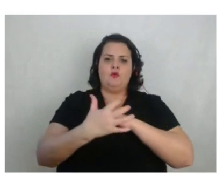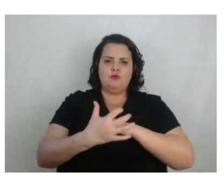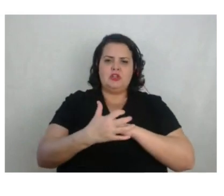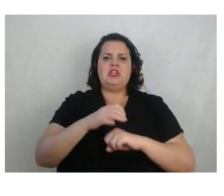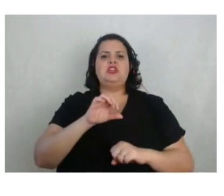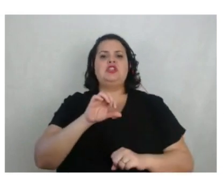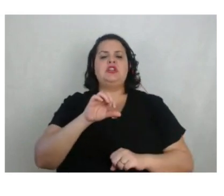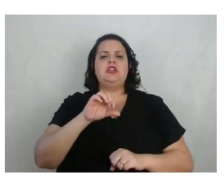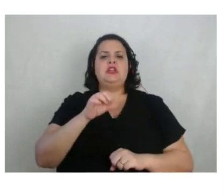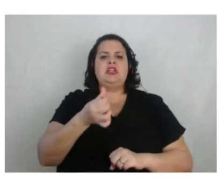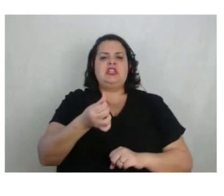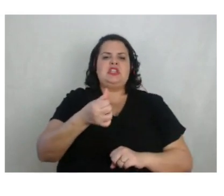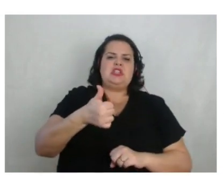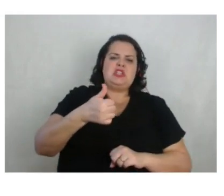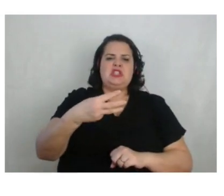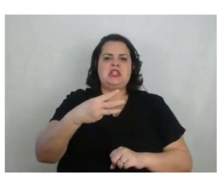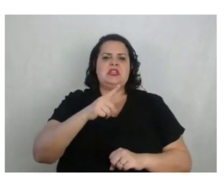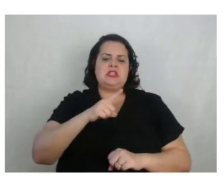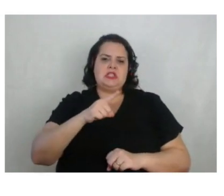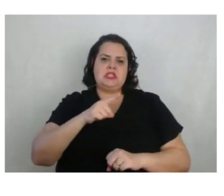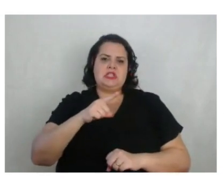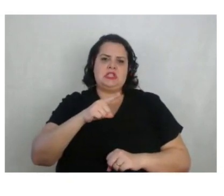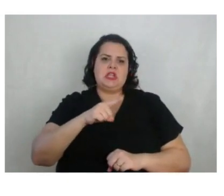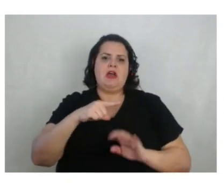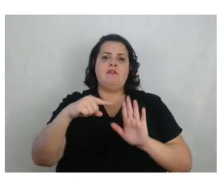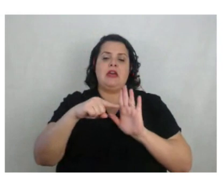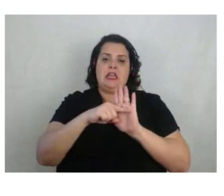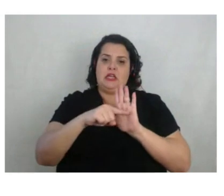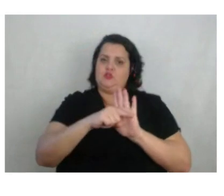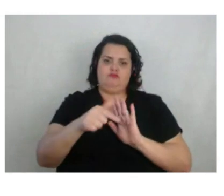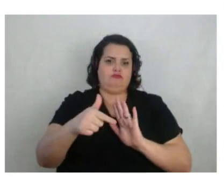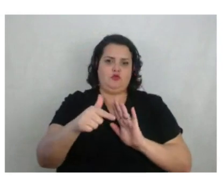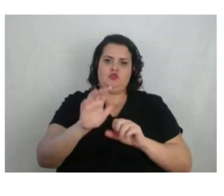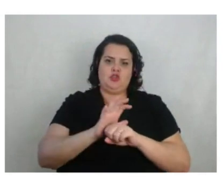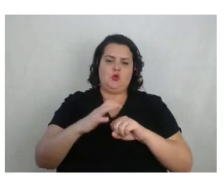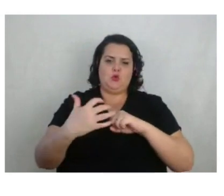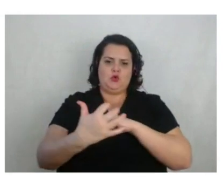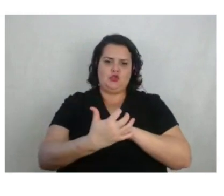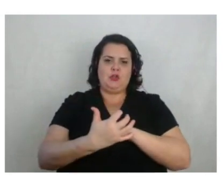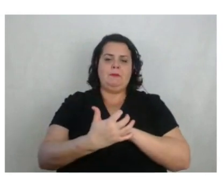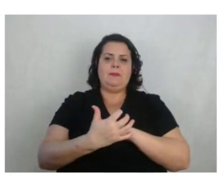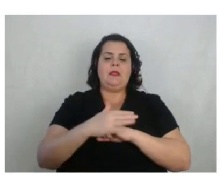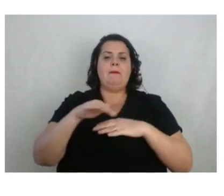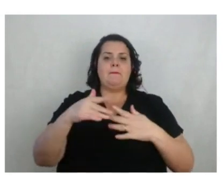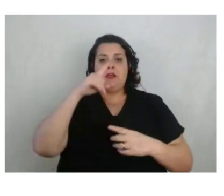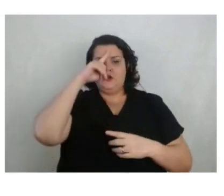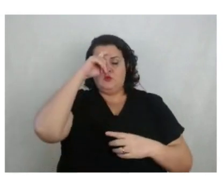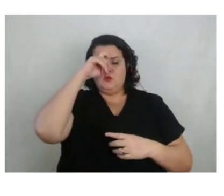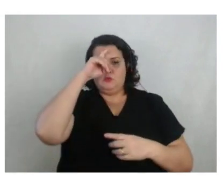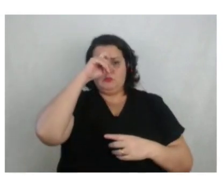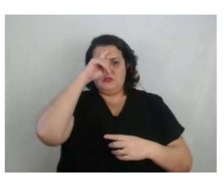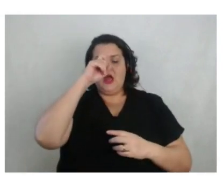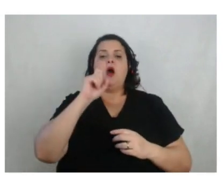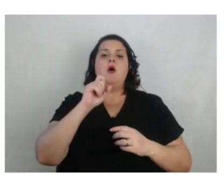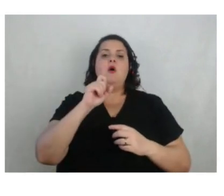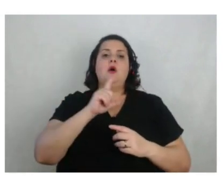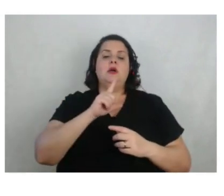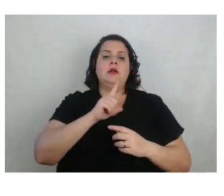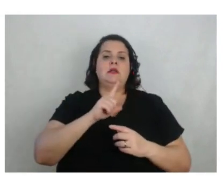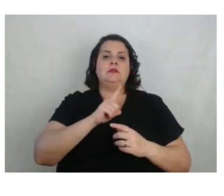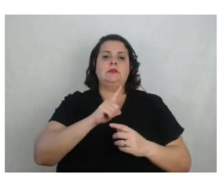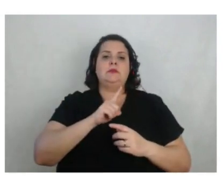número que eu disse inicialmente. O hospital acompanhou mais de 7.000 doentes que procuram a UTI e não só fez o